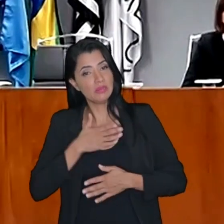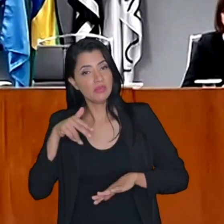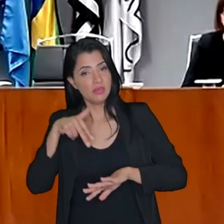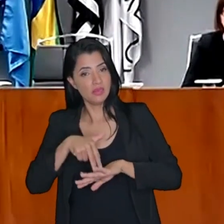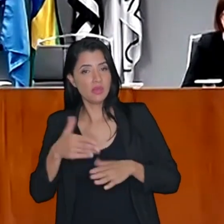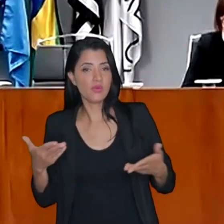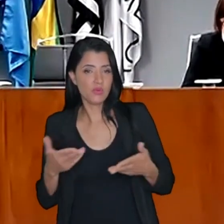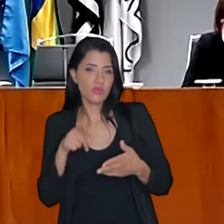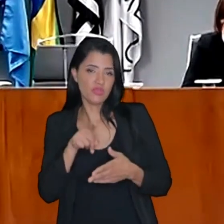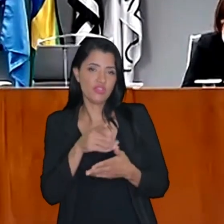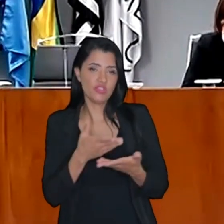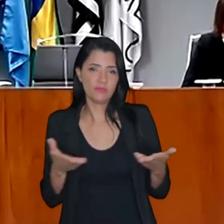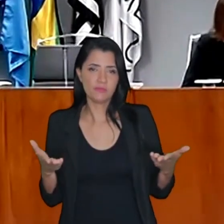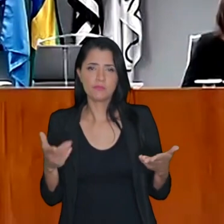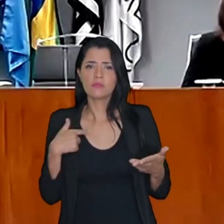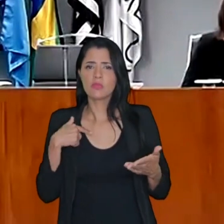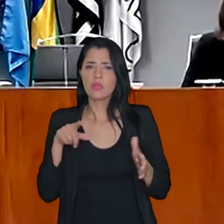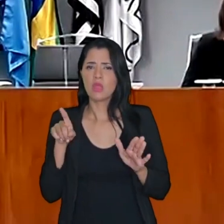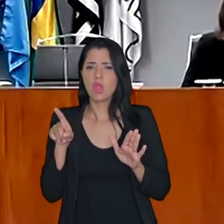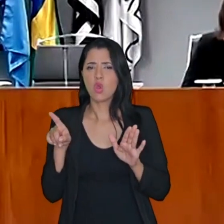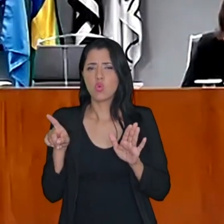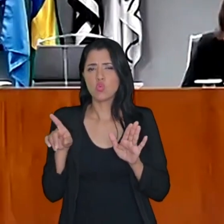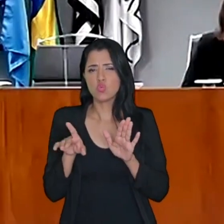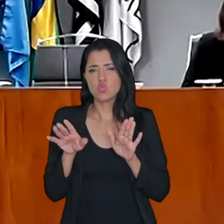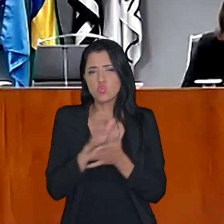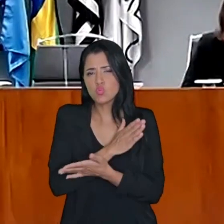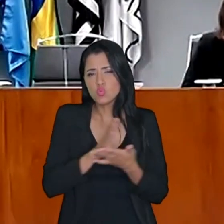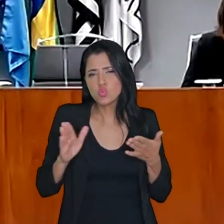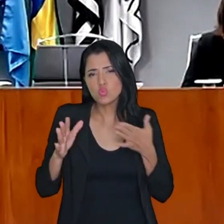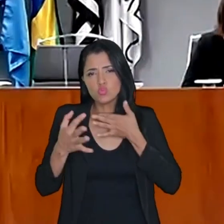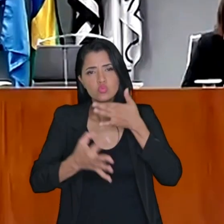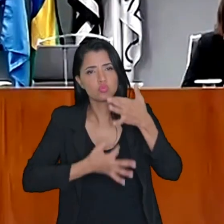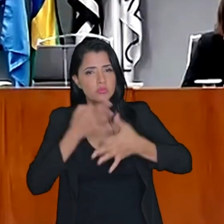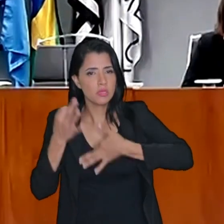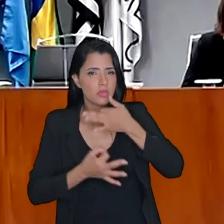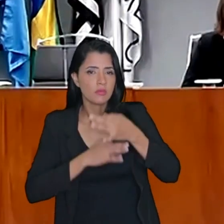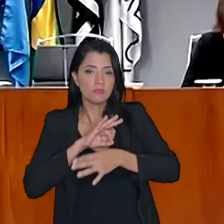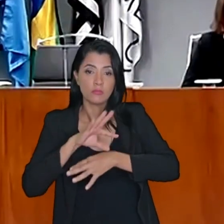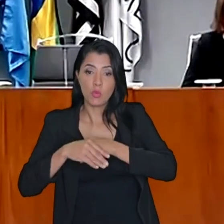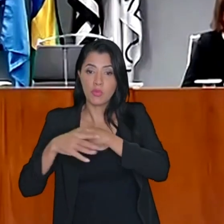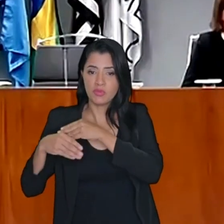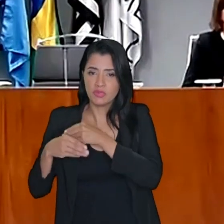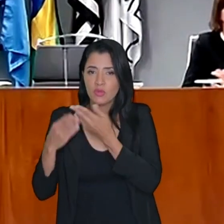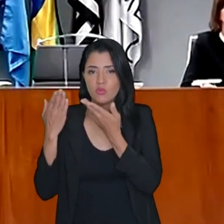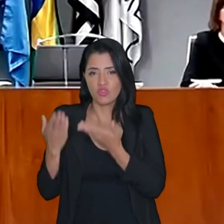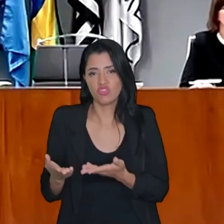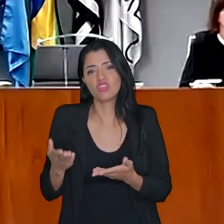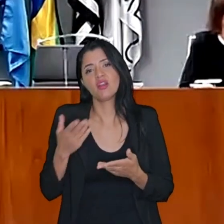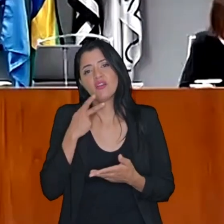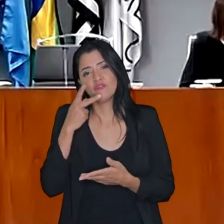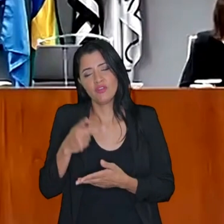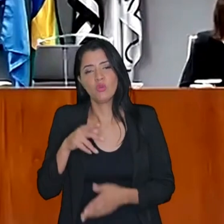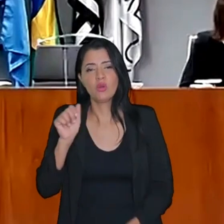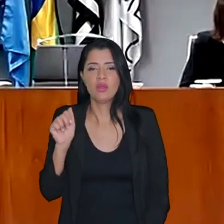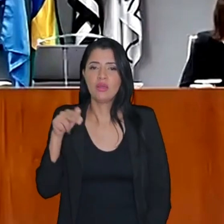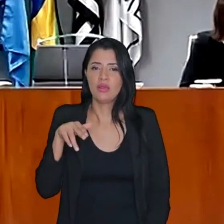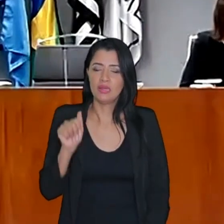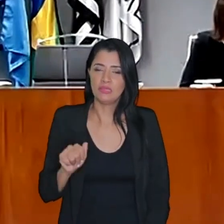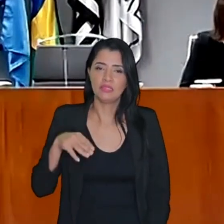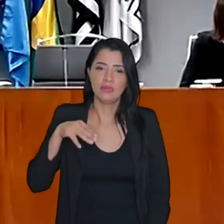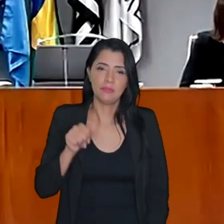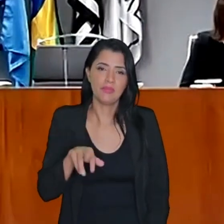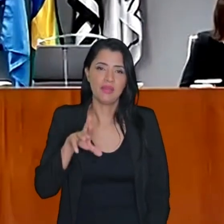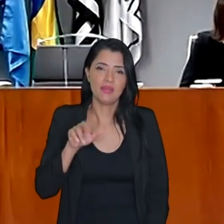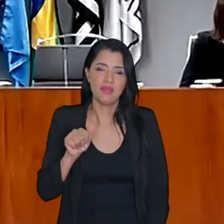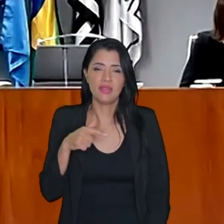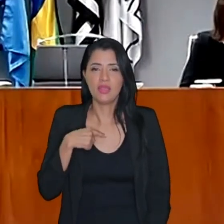vocês, e quero fazer apenas alguns comentários em complementação ao que falou a Ana Mara, porque eu tenho